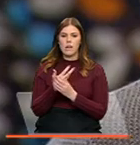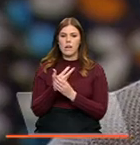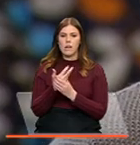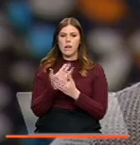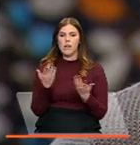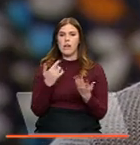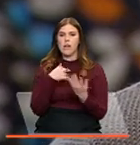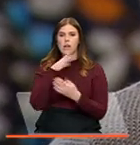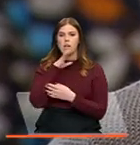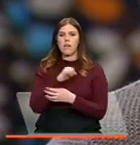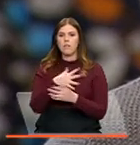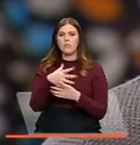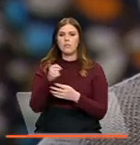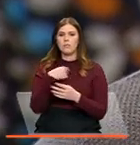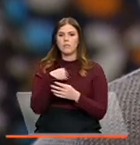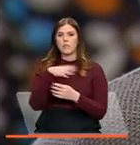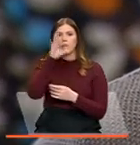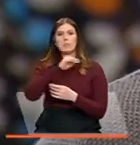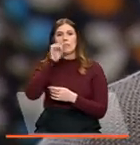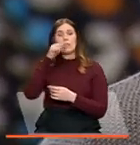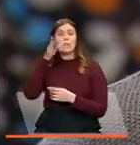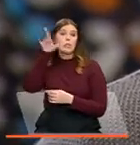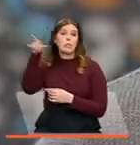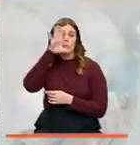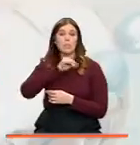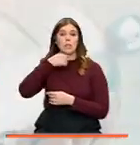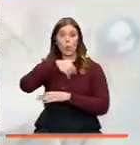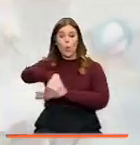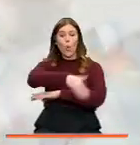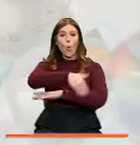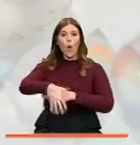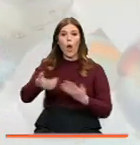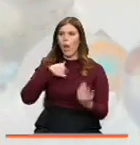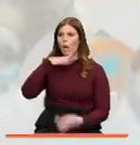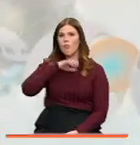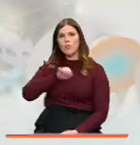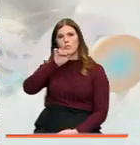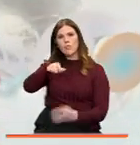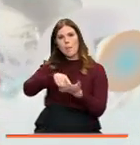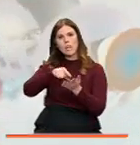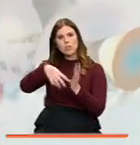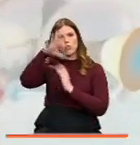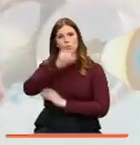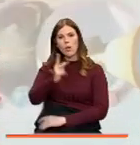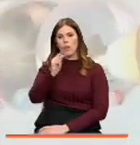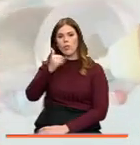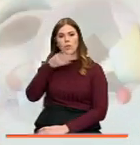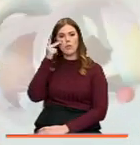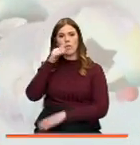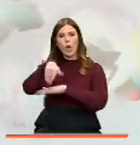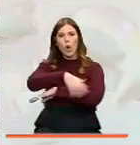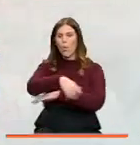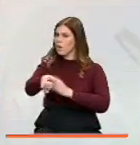Porque essa filha não sabia que eu andava na rua. Portanto, os filhos que estão na Bélgica não sabiam que o Vítor vivia na